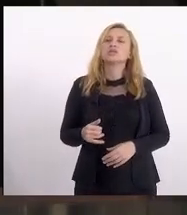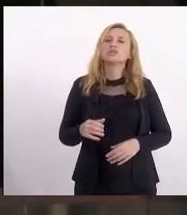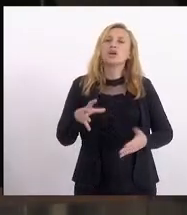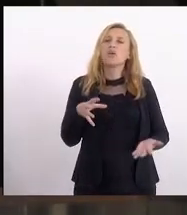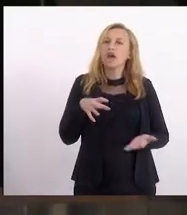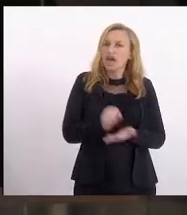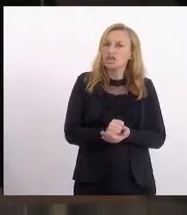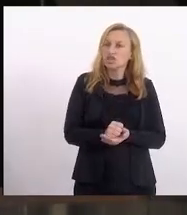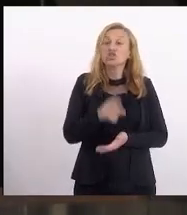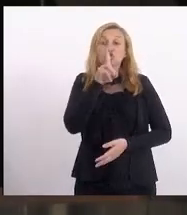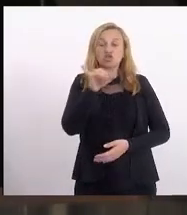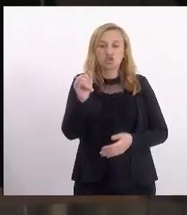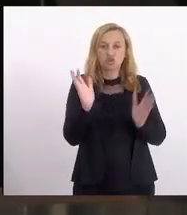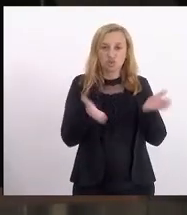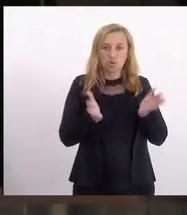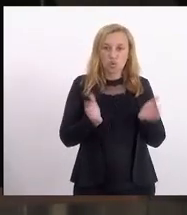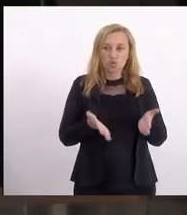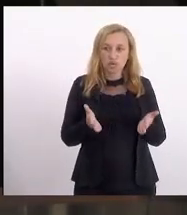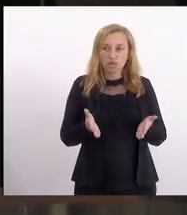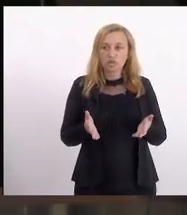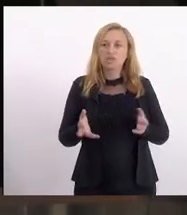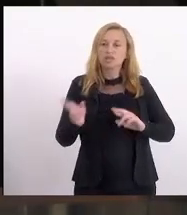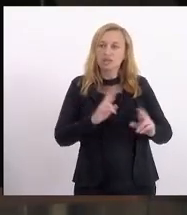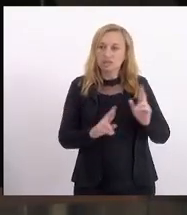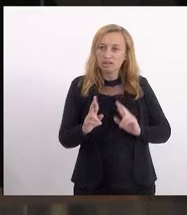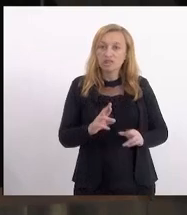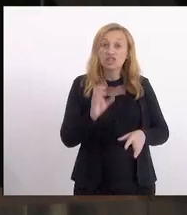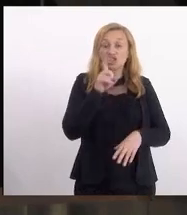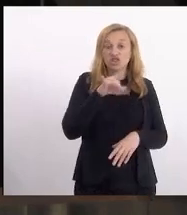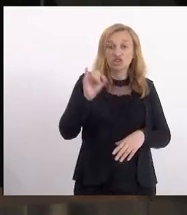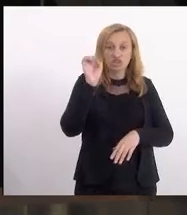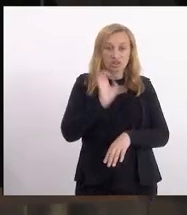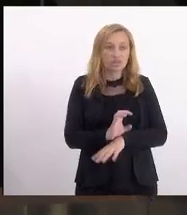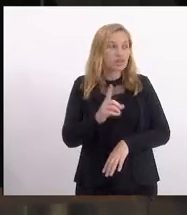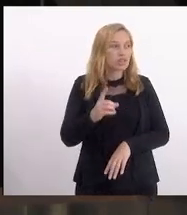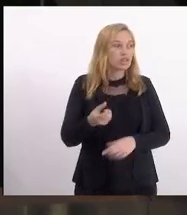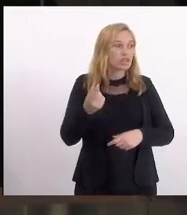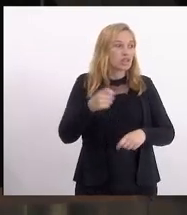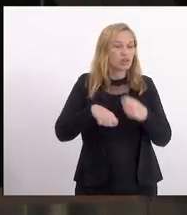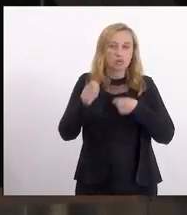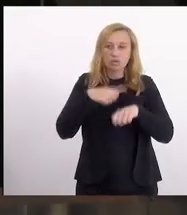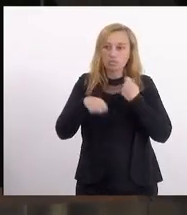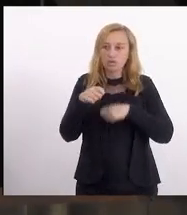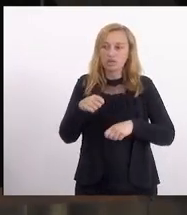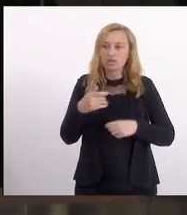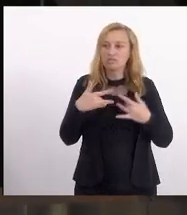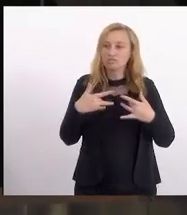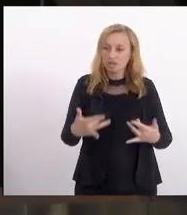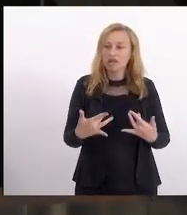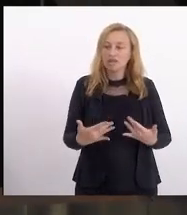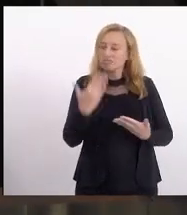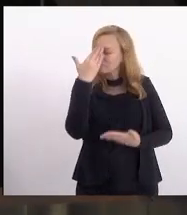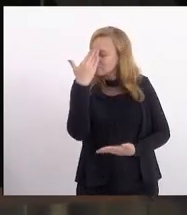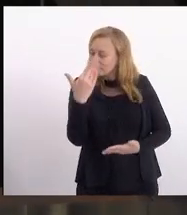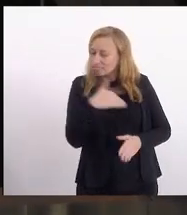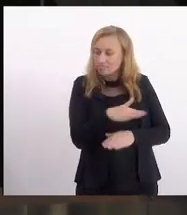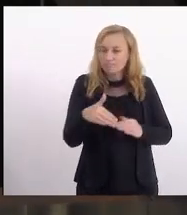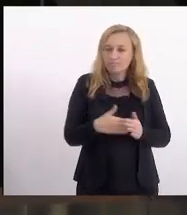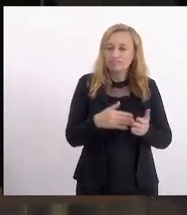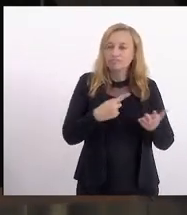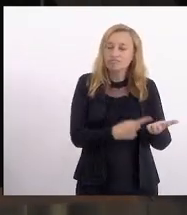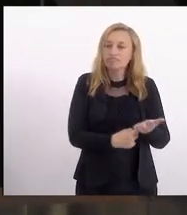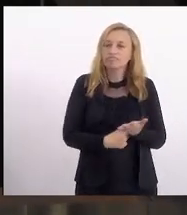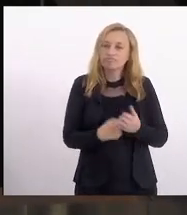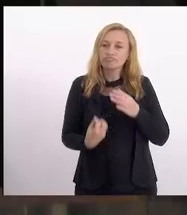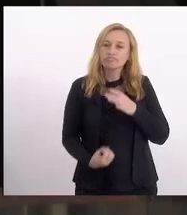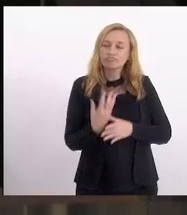registro da data de hoje, Dia Nacional e Dia Estadual da Economia Solidária. Eu agradeço aqueles e aquelas que ajudam a construir